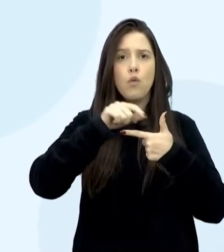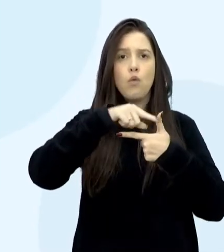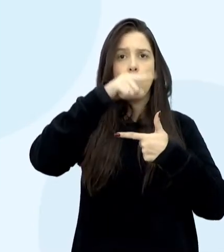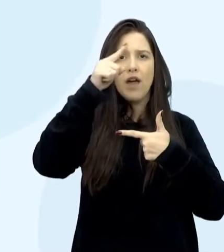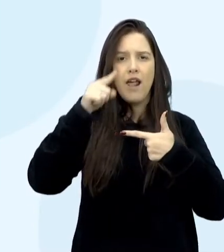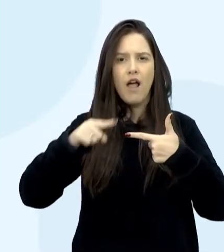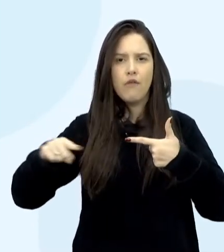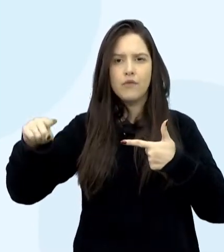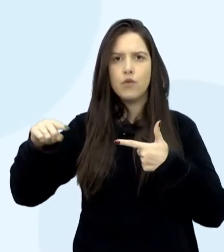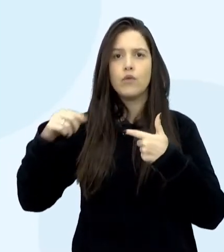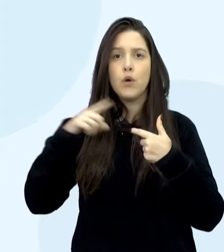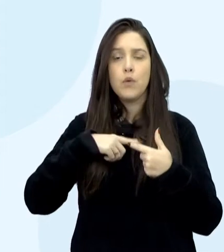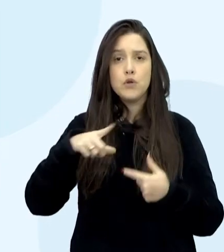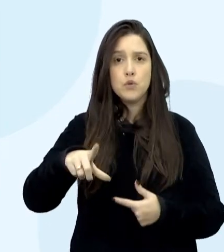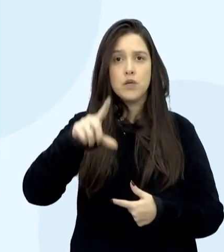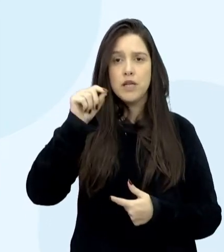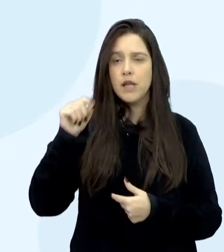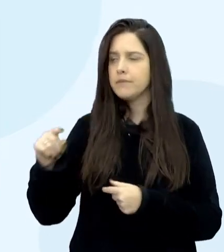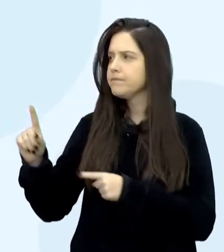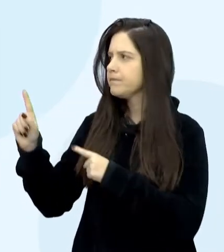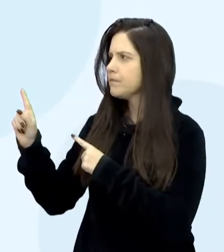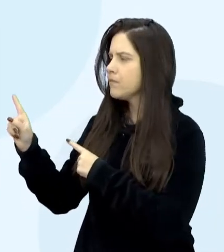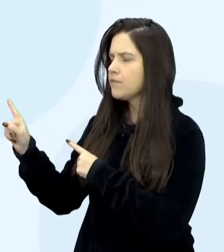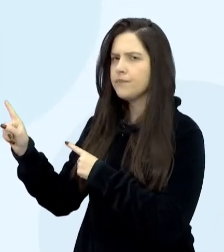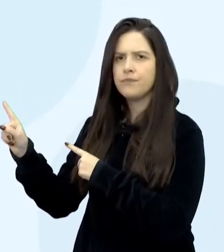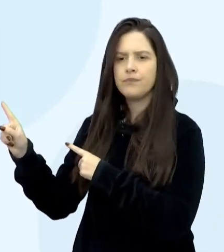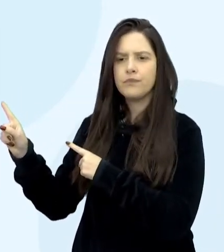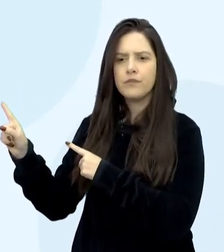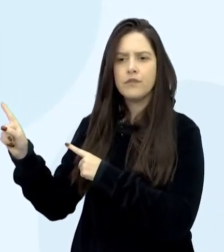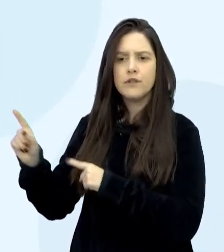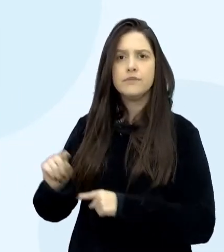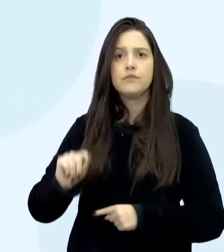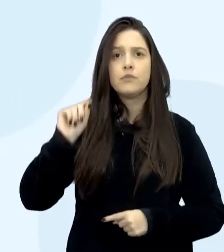este gráfico aqui, ó. Então, veja lá, o que aconteceu, ó.